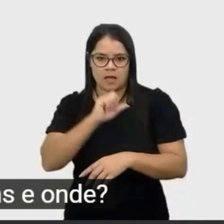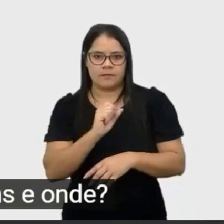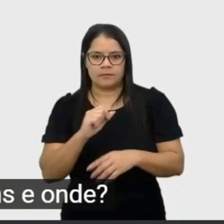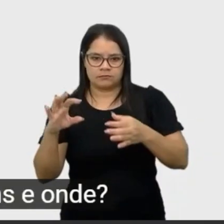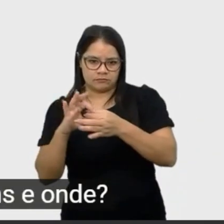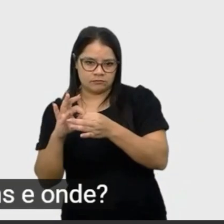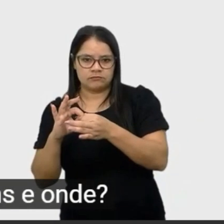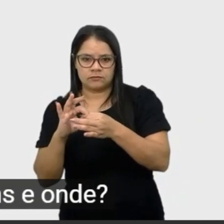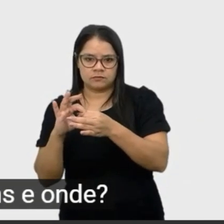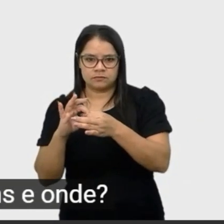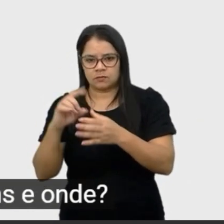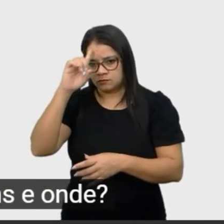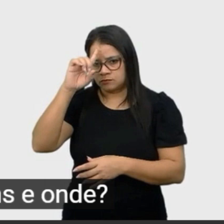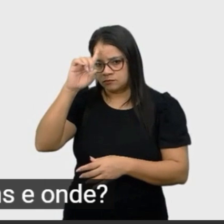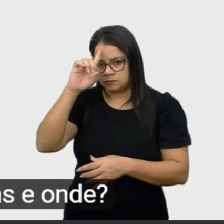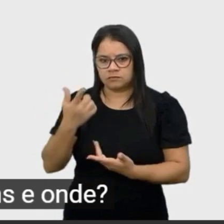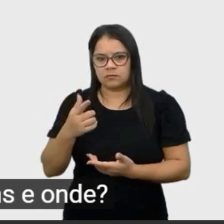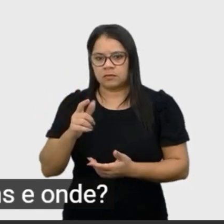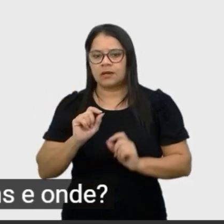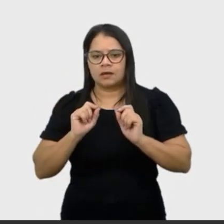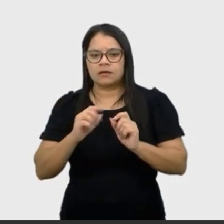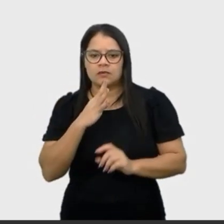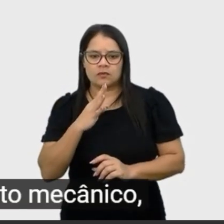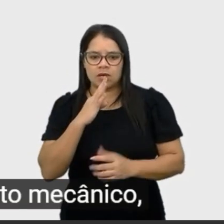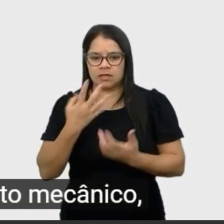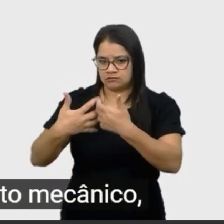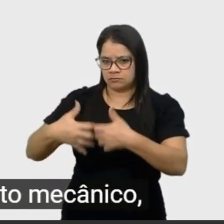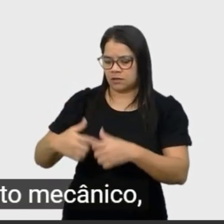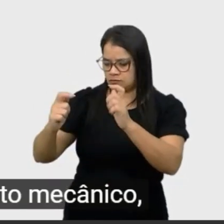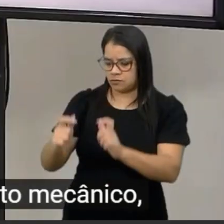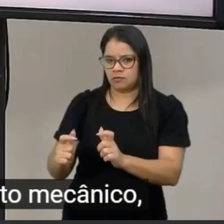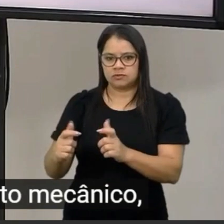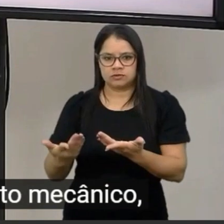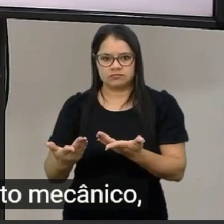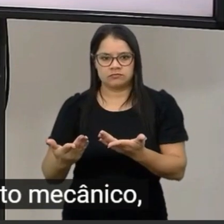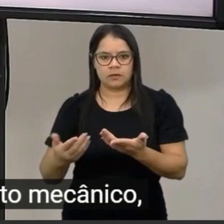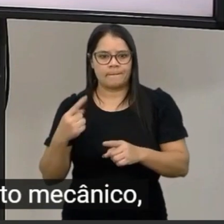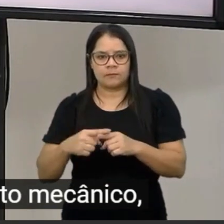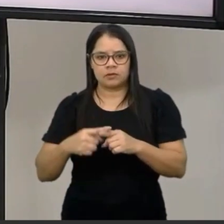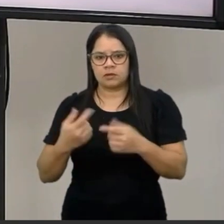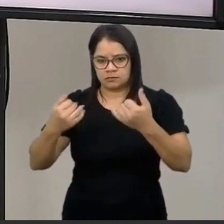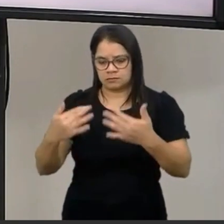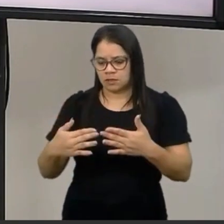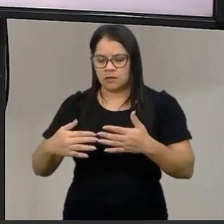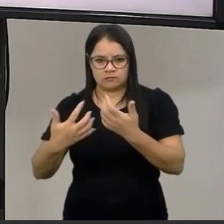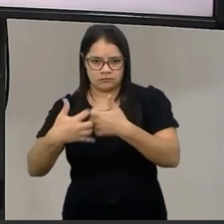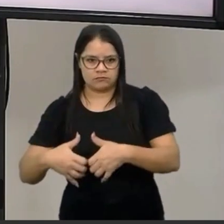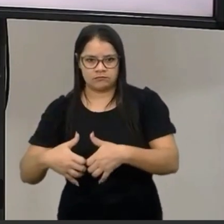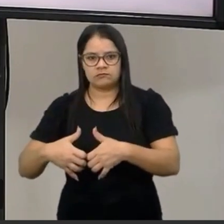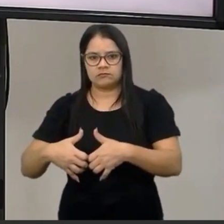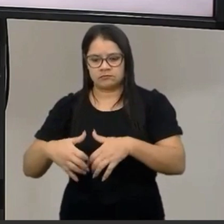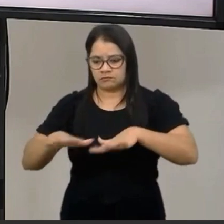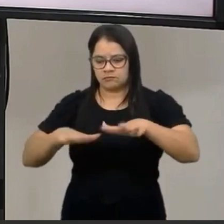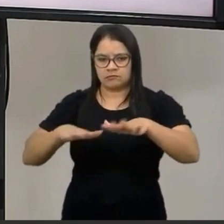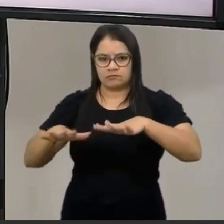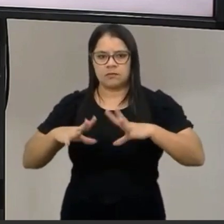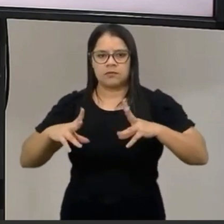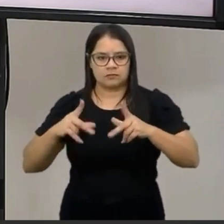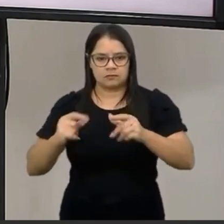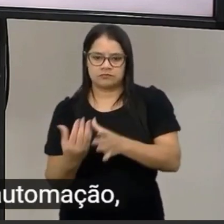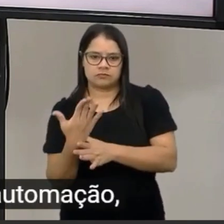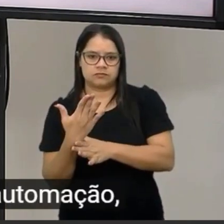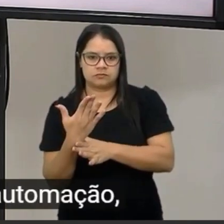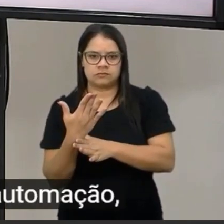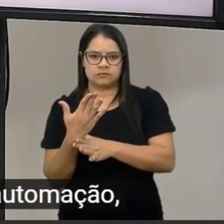com conexão com o cotidiano. Então, quem já viu engrenagens e onde? Por quê? Porque também a gente vai falar sobre o movimento mecânico, ok? E todo movimento mecânico, ele